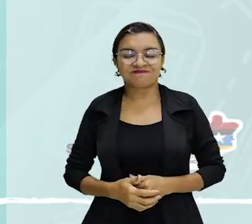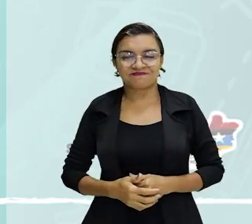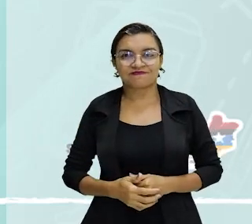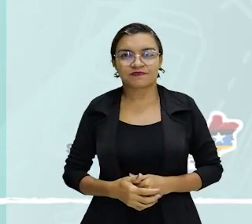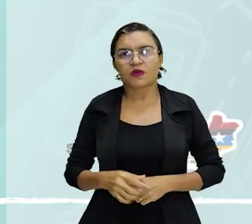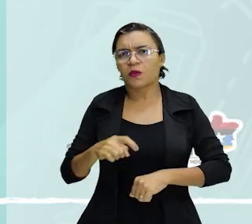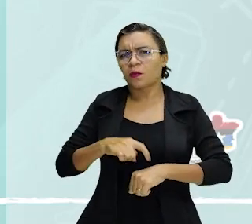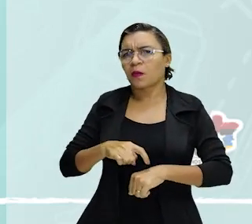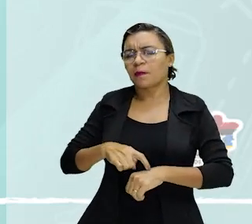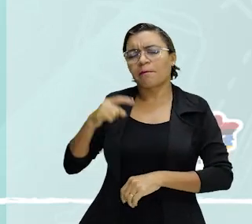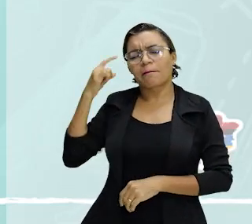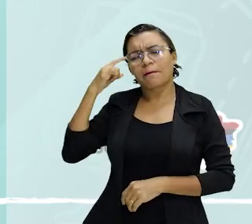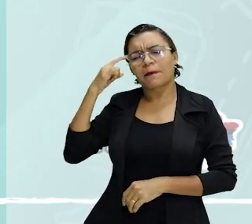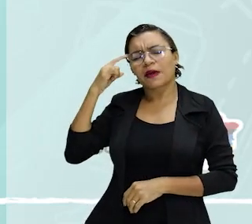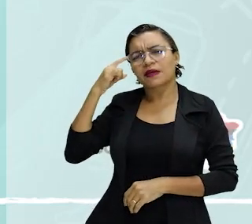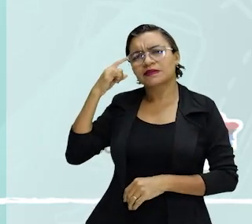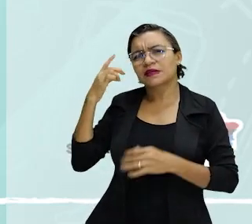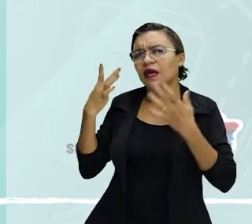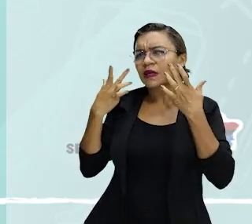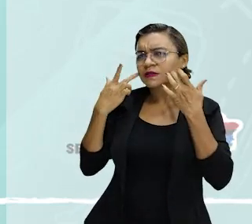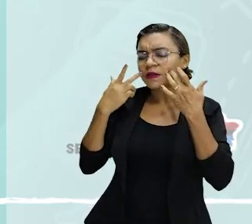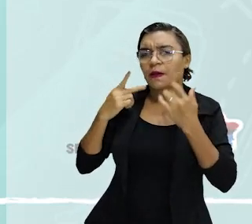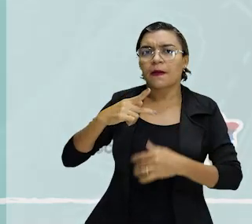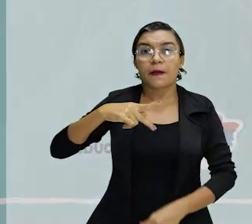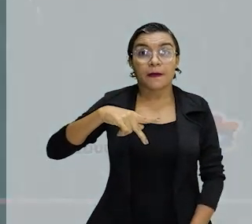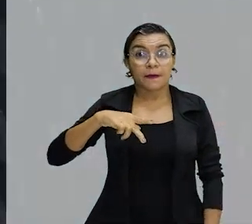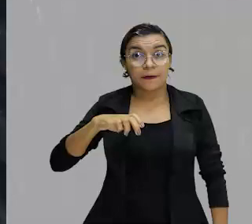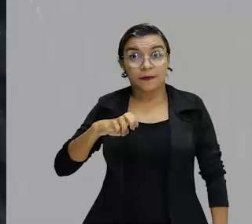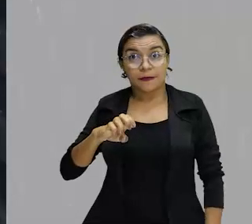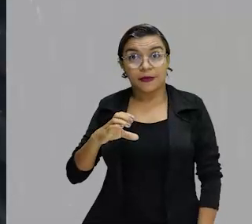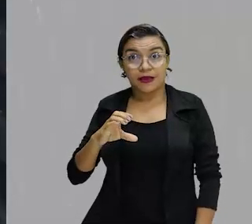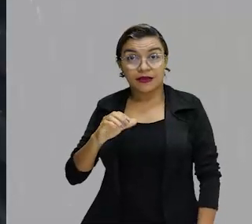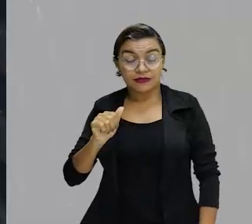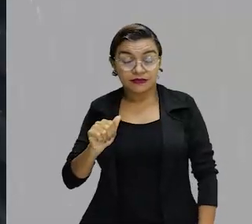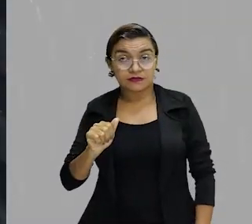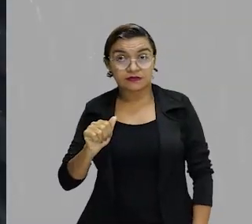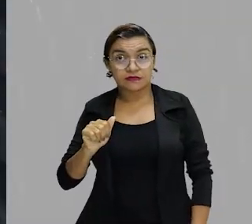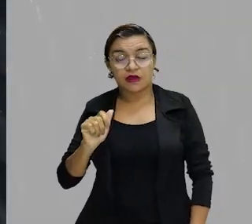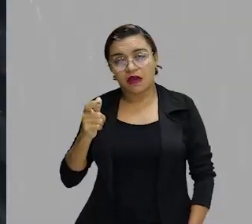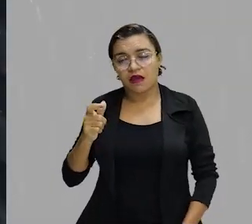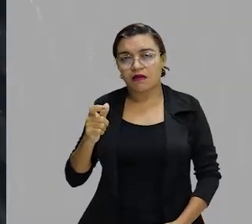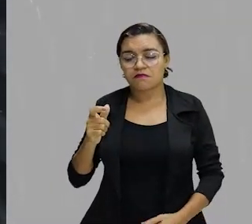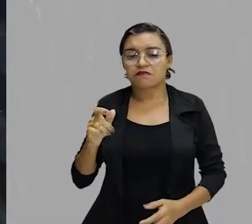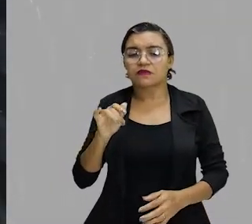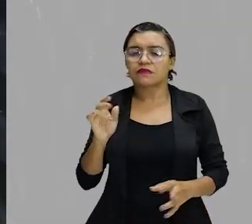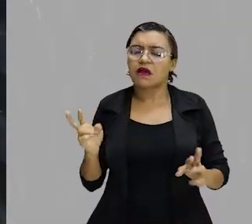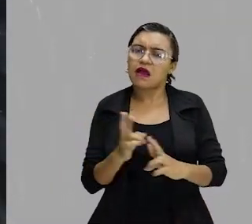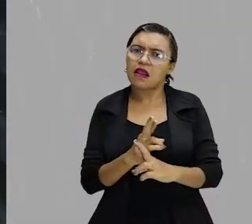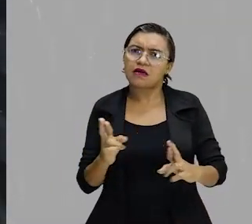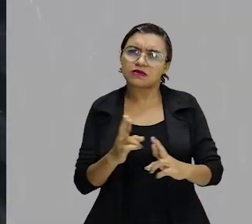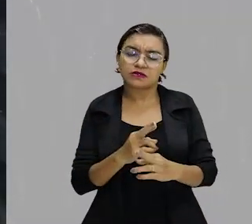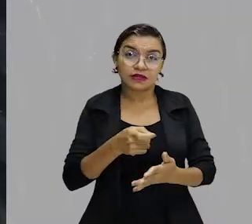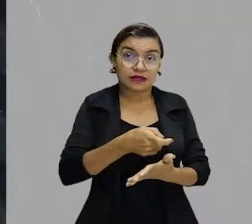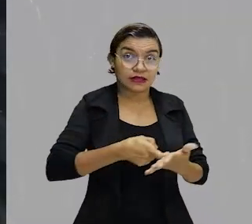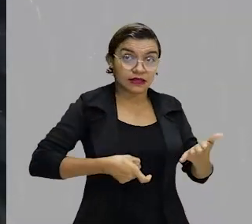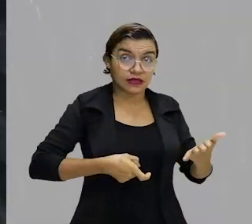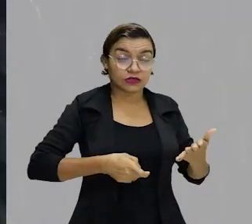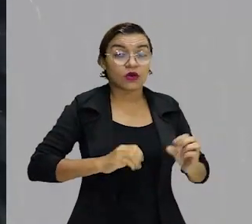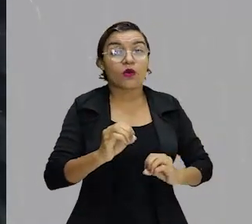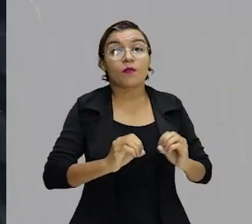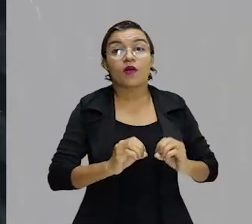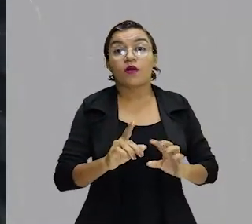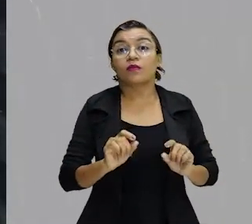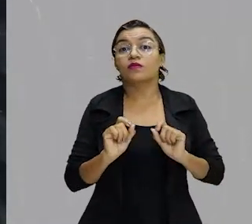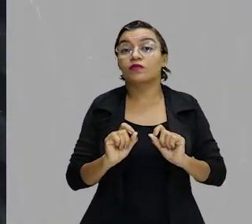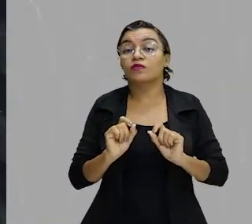gente pensa em peça, às vezes a gente esquece que a peça ela é baseada num texto, numa obra literária. E essa obra literária,